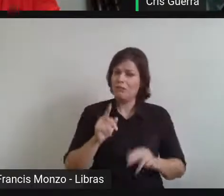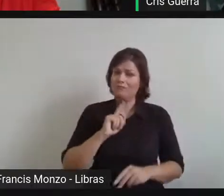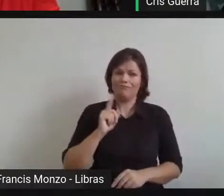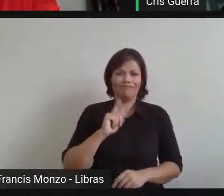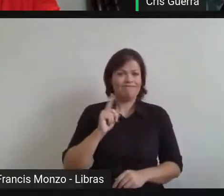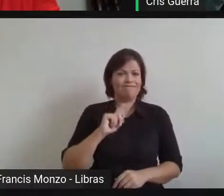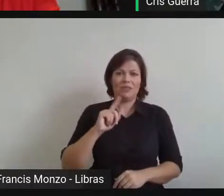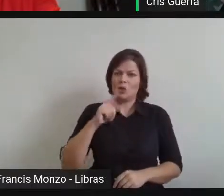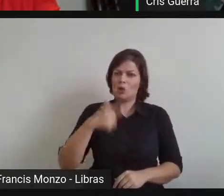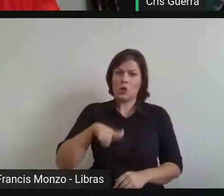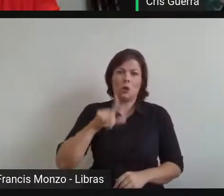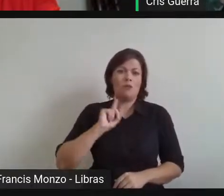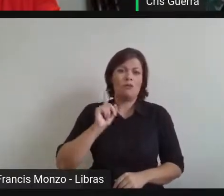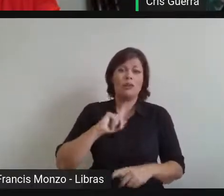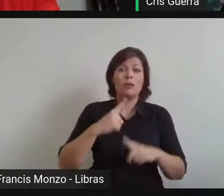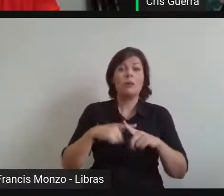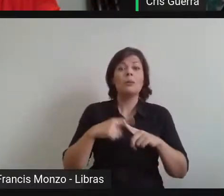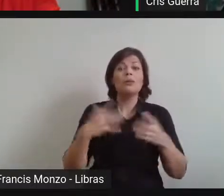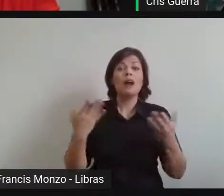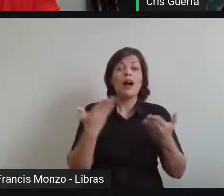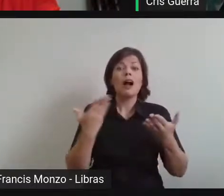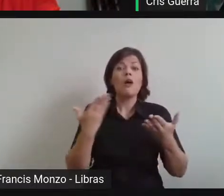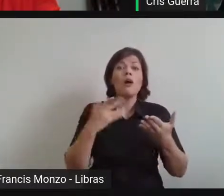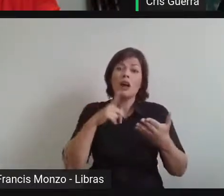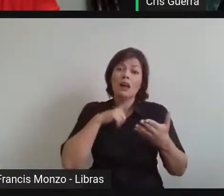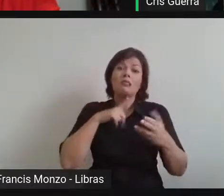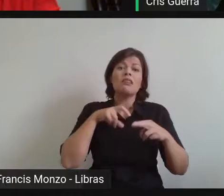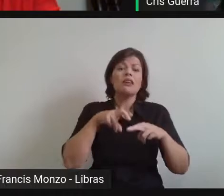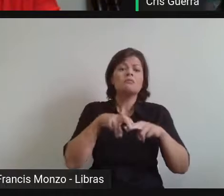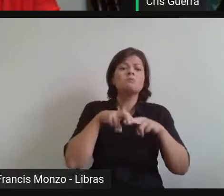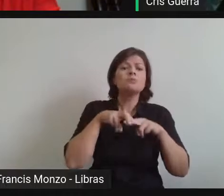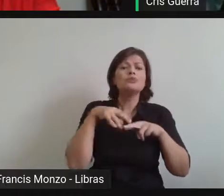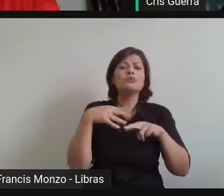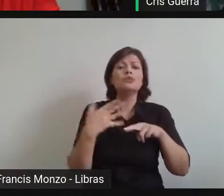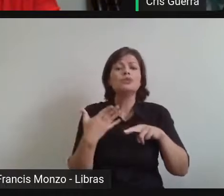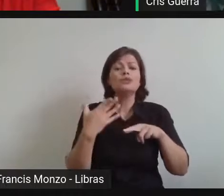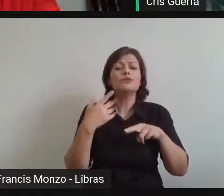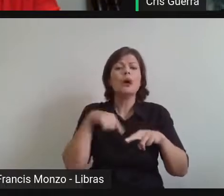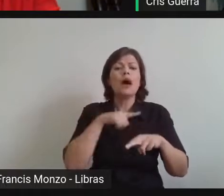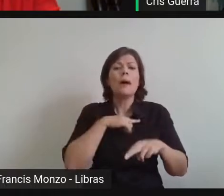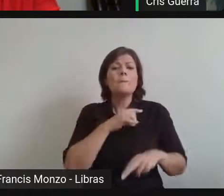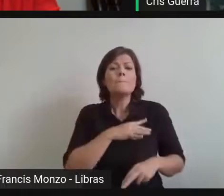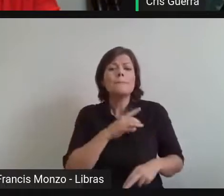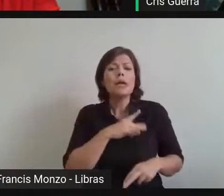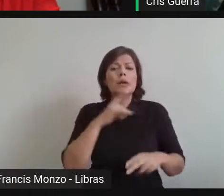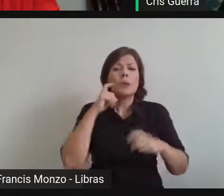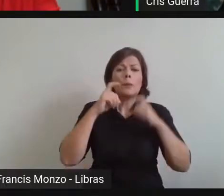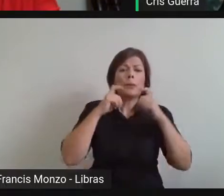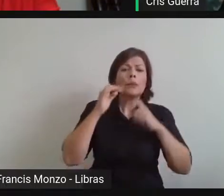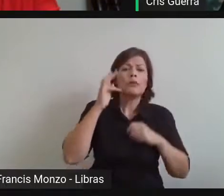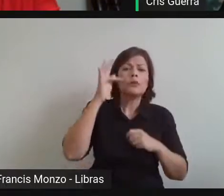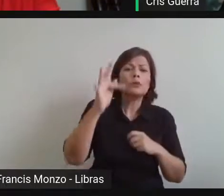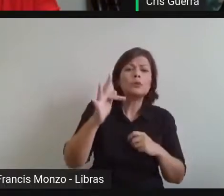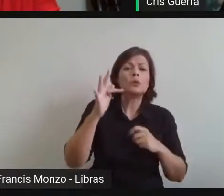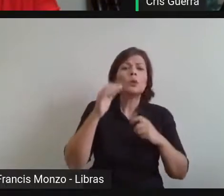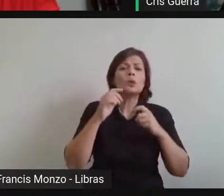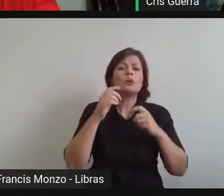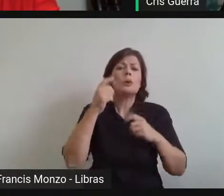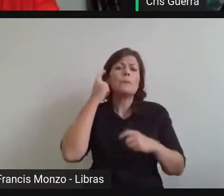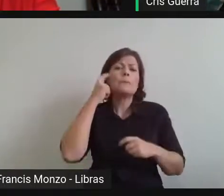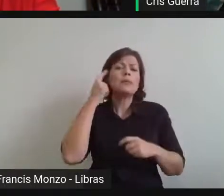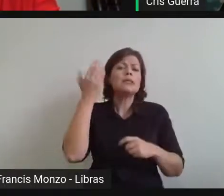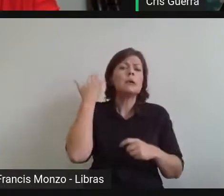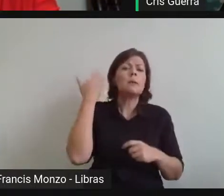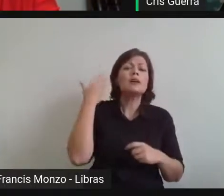motivos da gente estar ansioso ou com medo, ou pensando muito no futuro, ou pensando muito no passado, os motivos são muito parecidos,